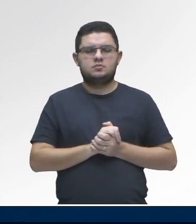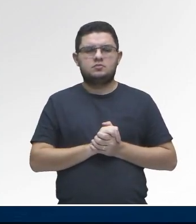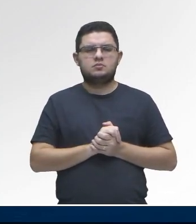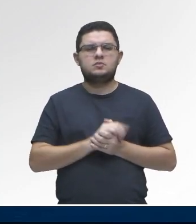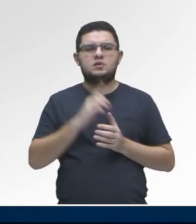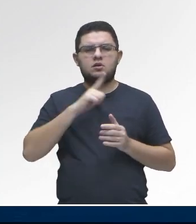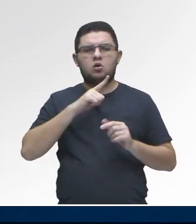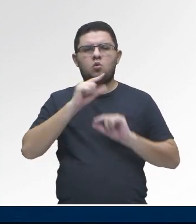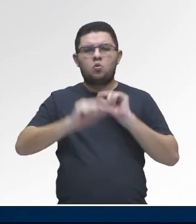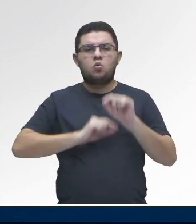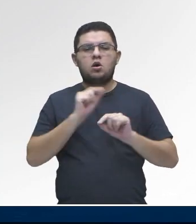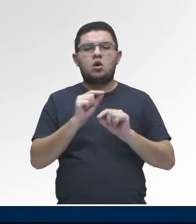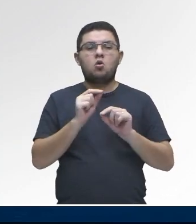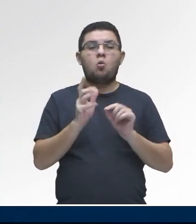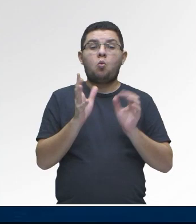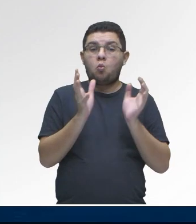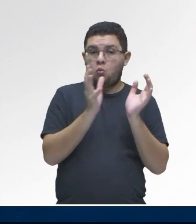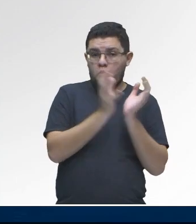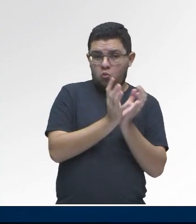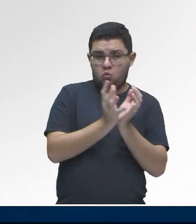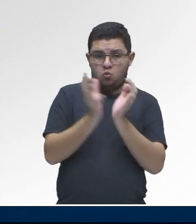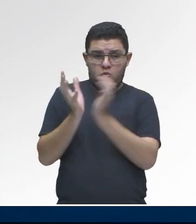números.